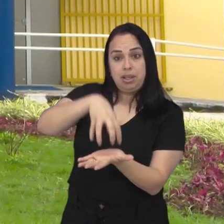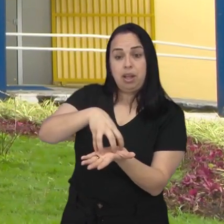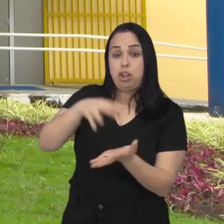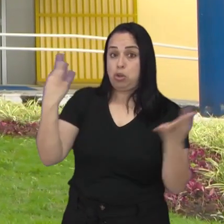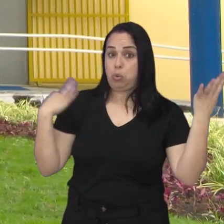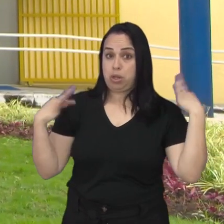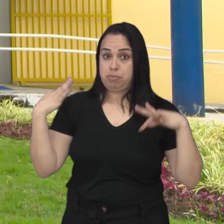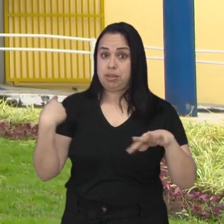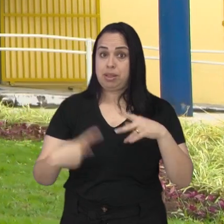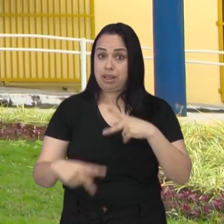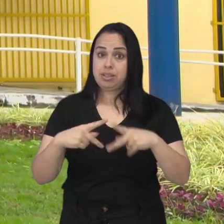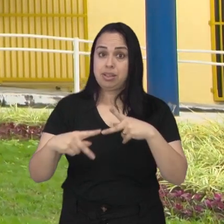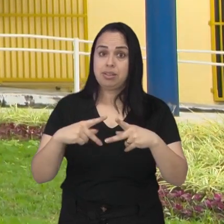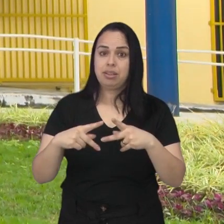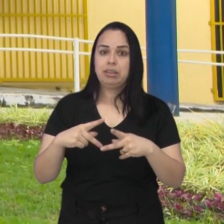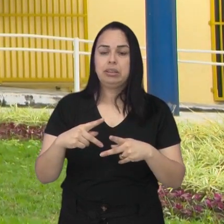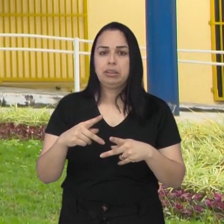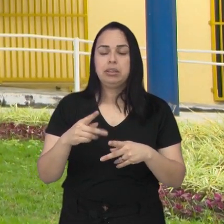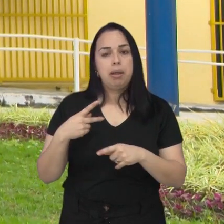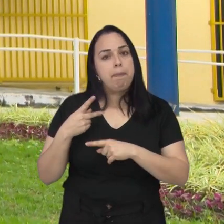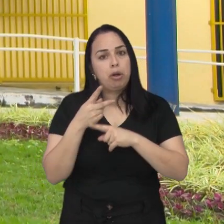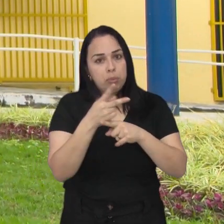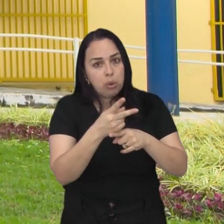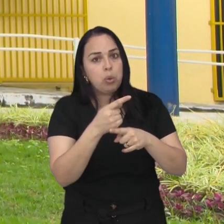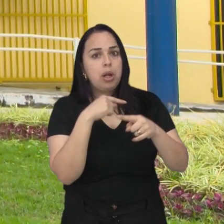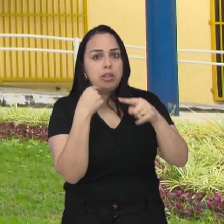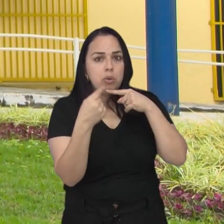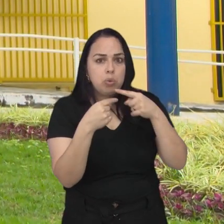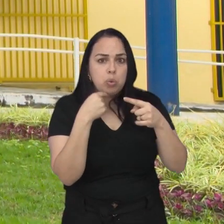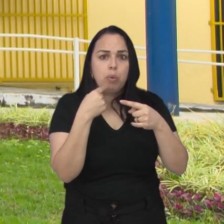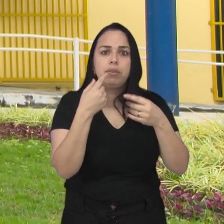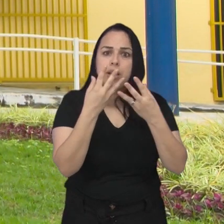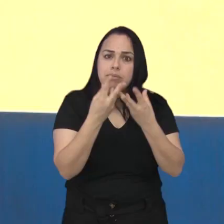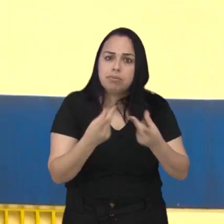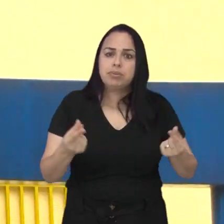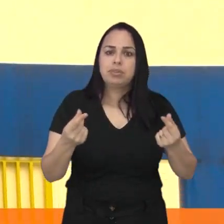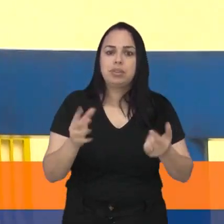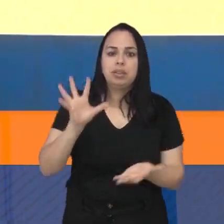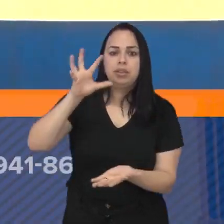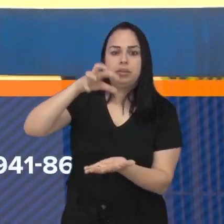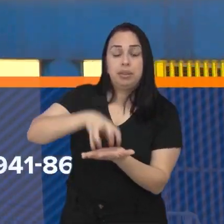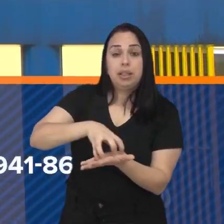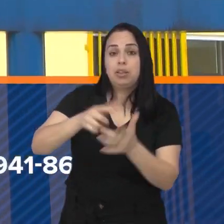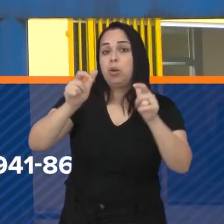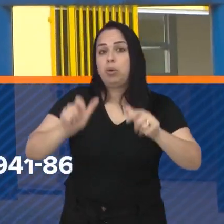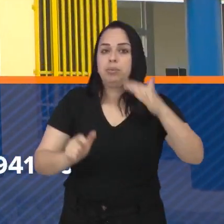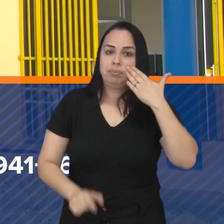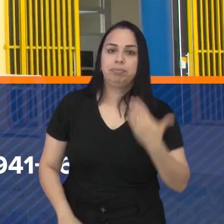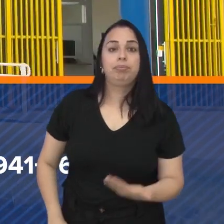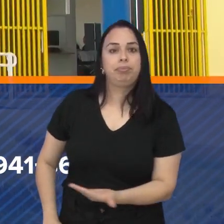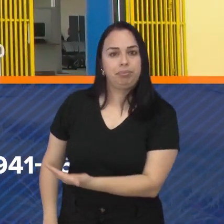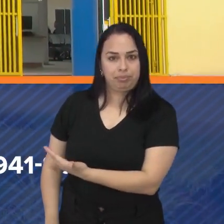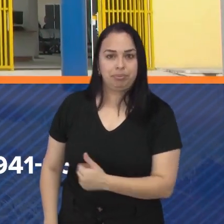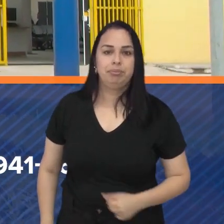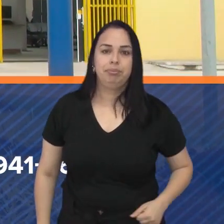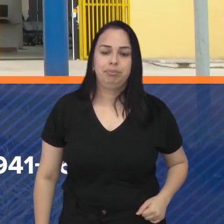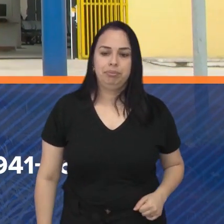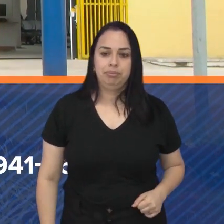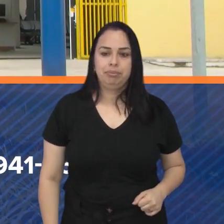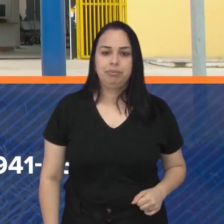Departamento de Turismo de São José, é possível tirar dúvidas sobre o Cadastur. A sede fica na Praça Afonso Pena,